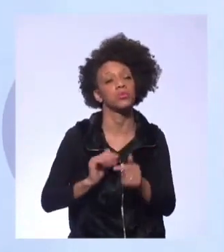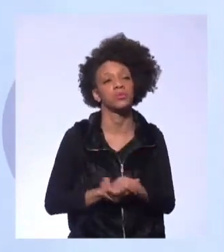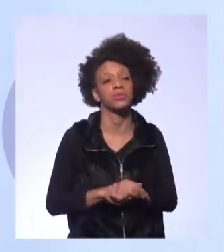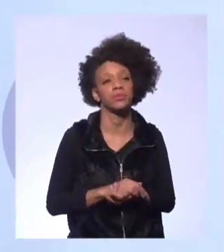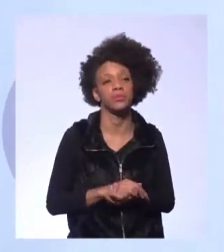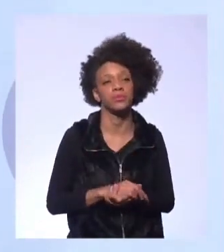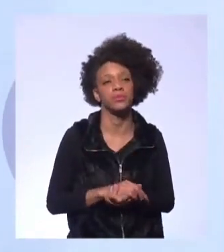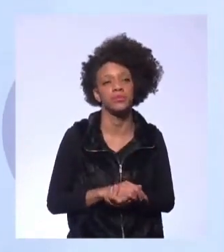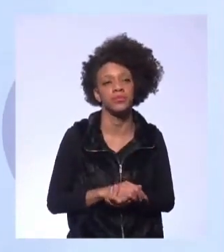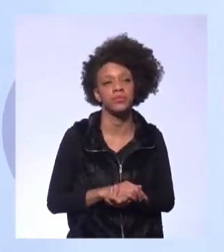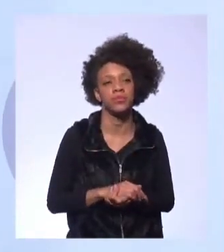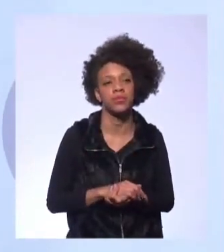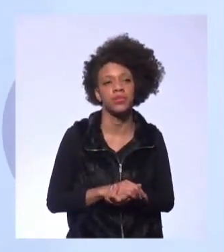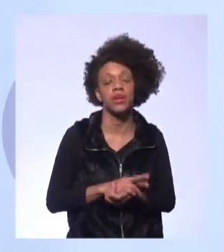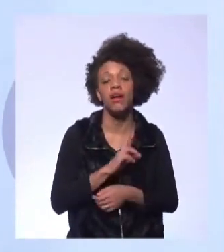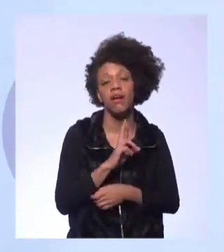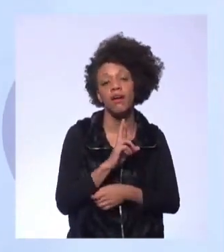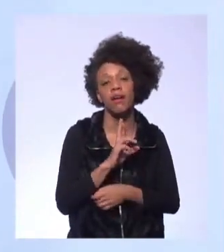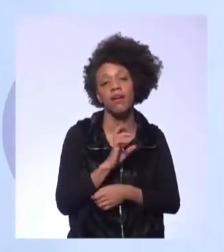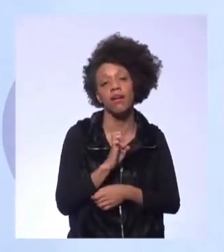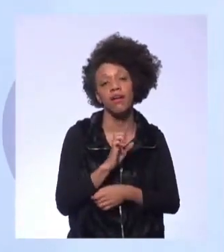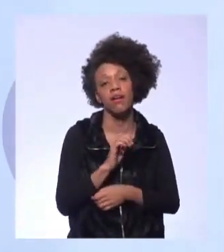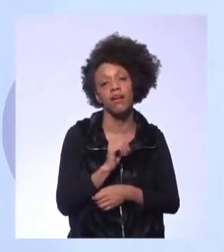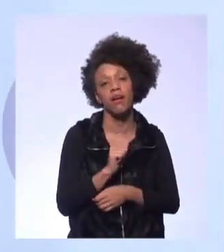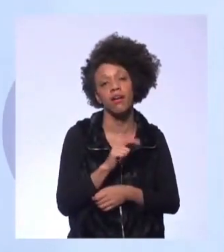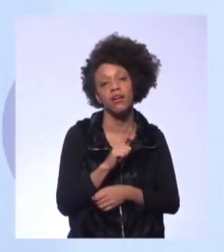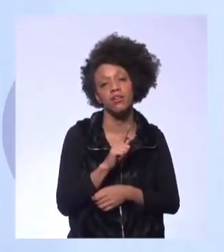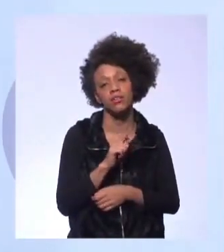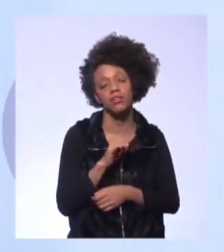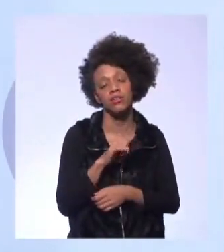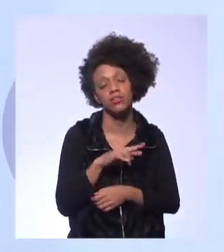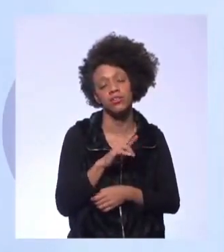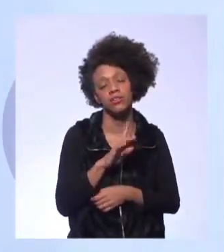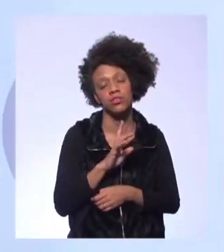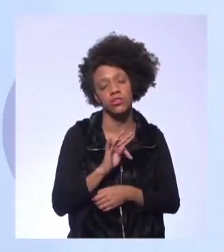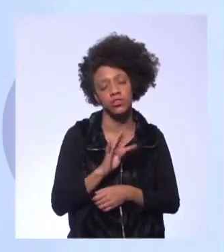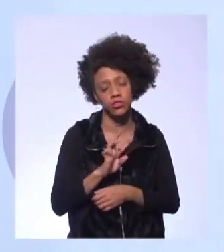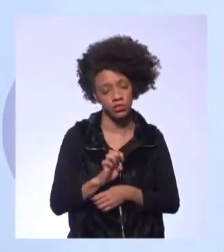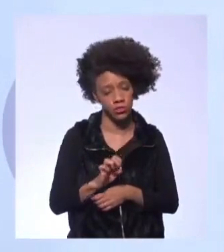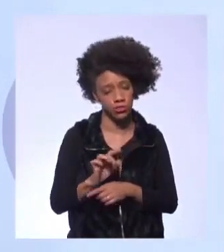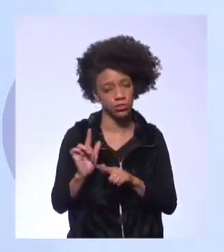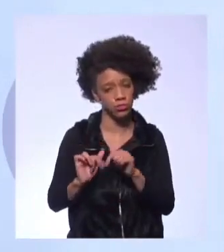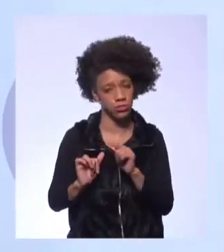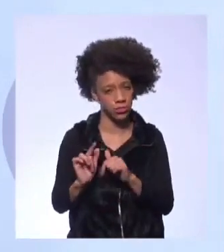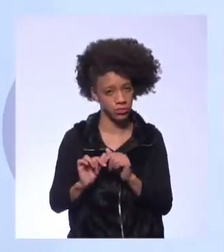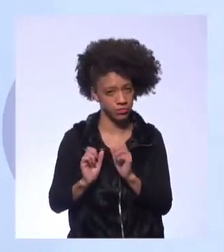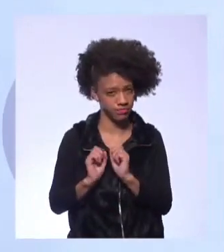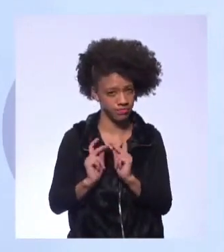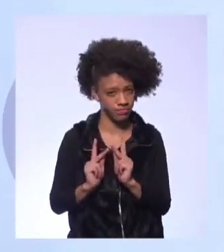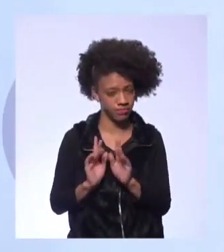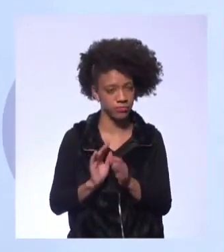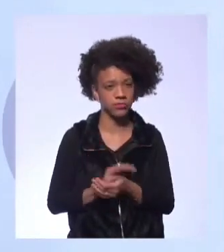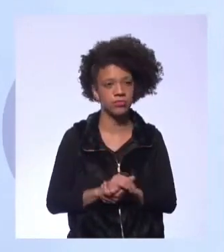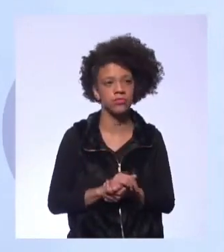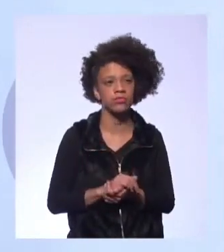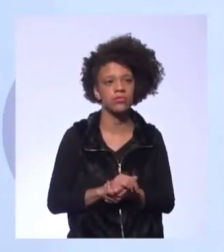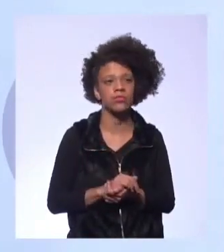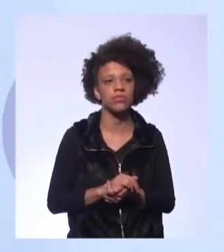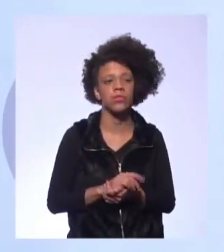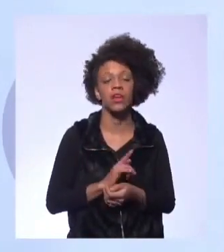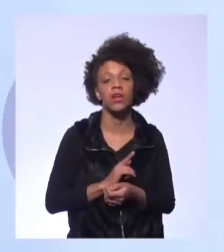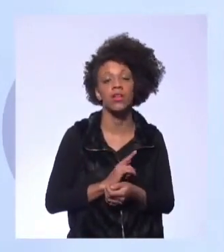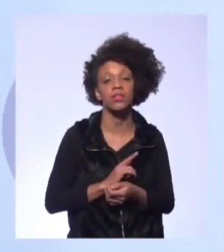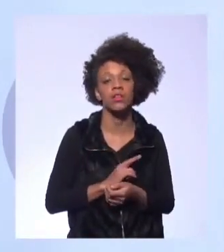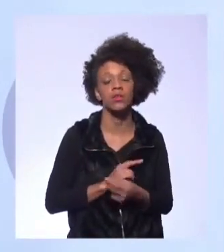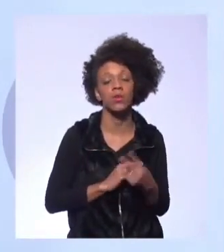ó. Aqui é o reagente, aqui é o produto. Tá ok? Então, se vocês olharem aqui, eu tenho